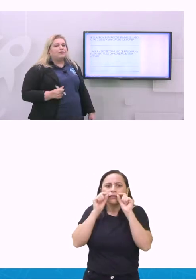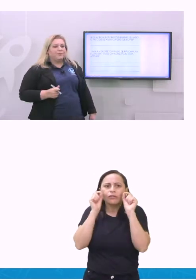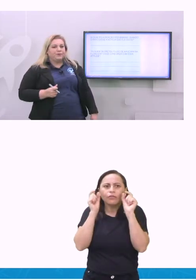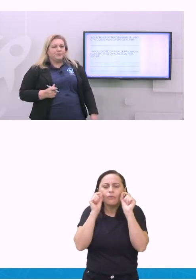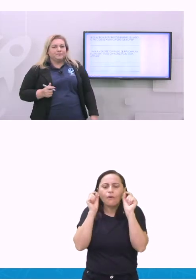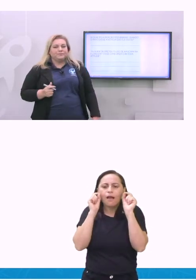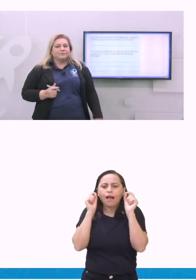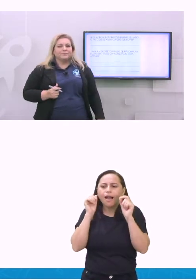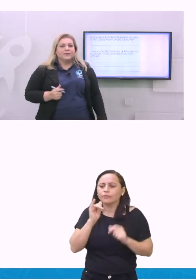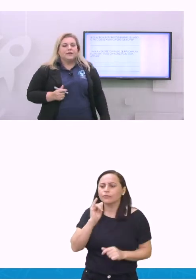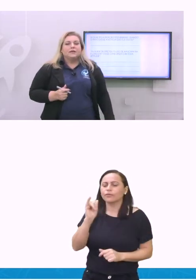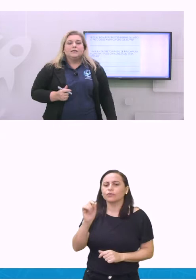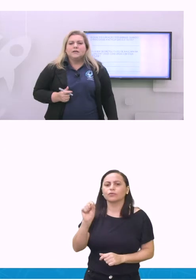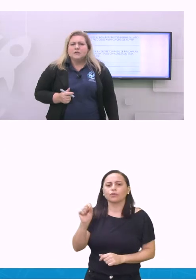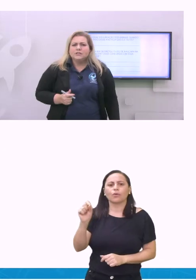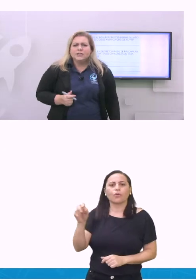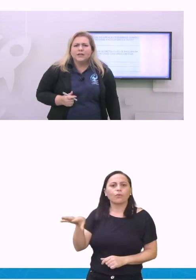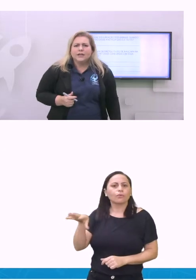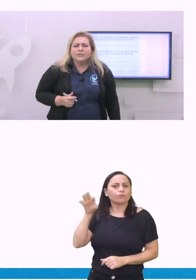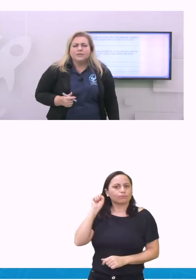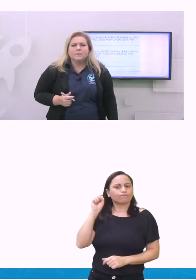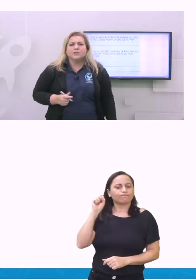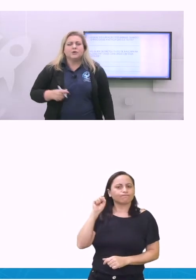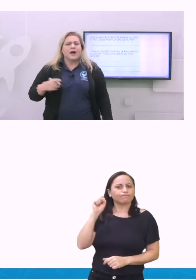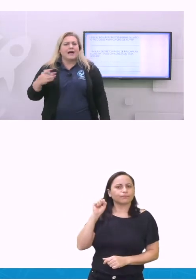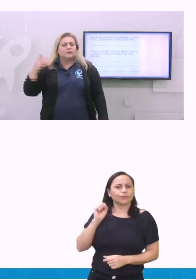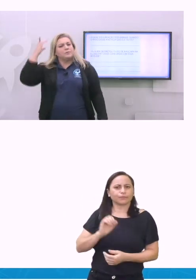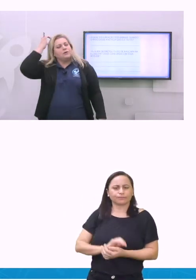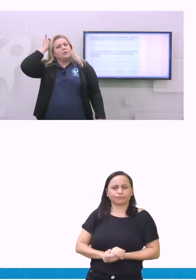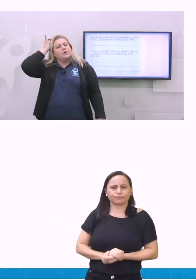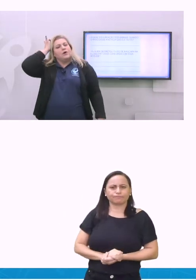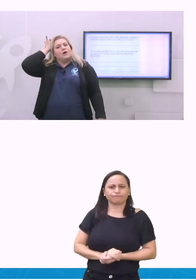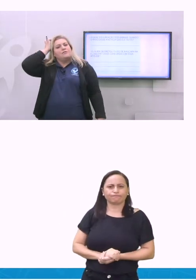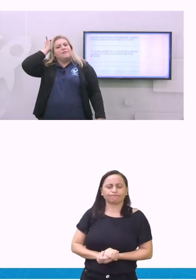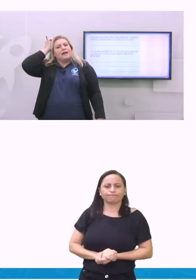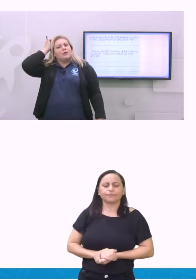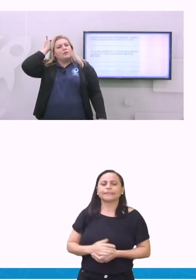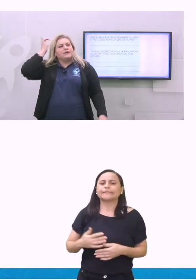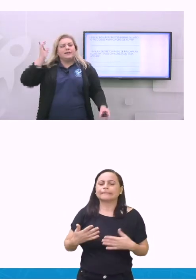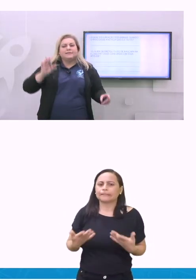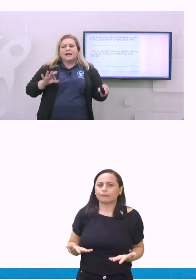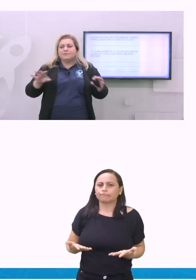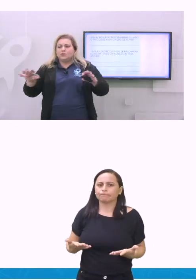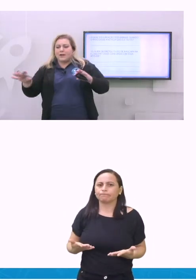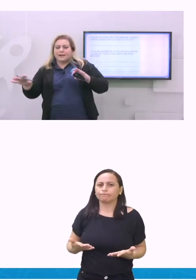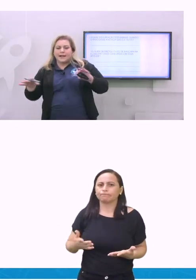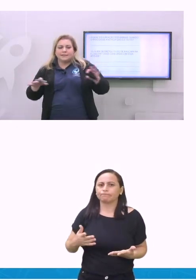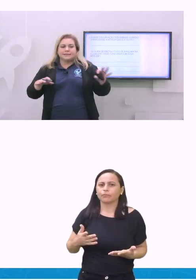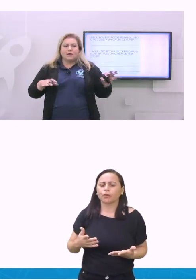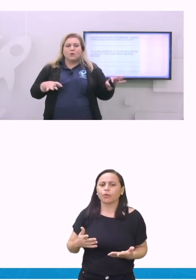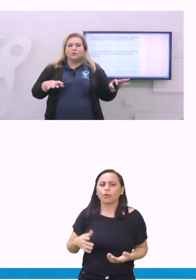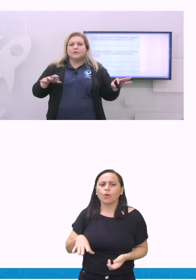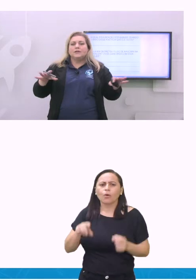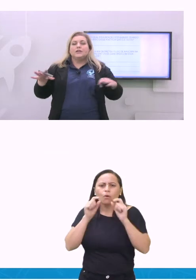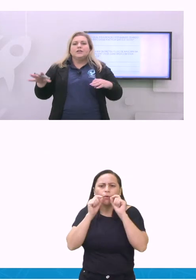ele ouviu? E aí, gente, depois que o rato Milu falou que ele andava de uma casa a outra e ele